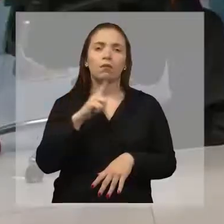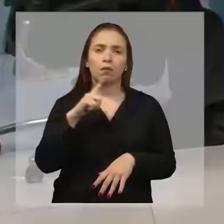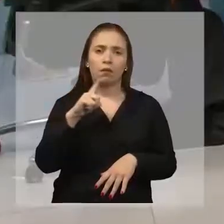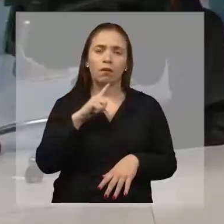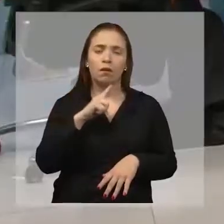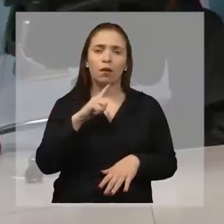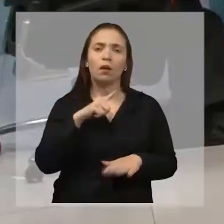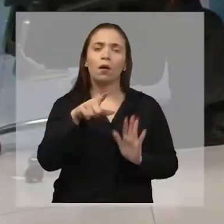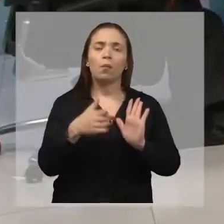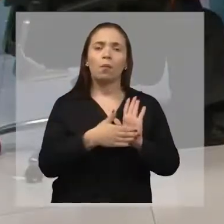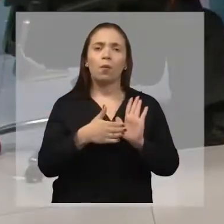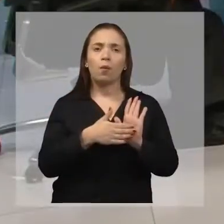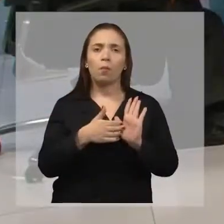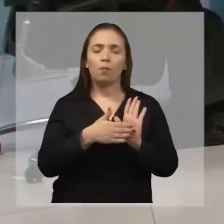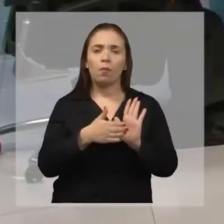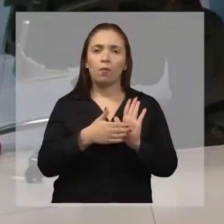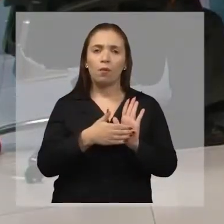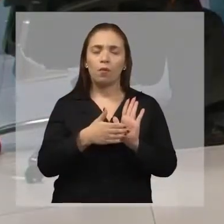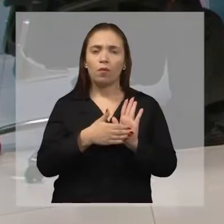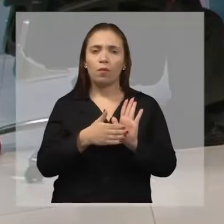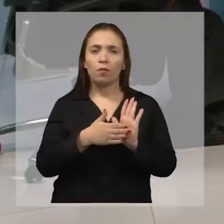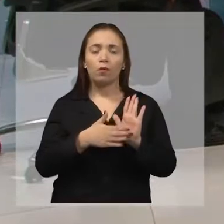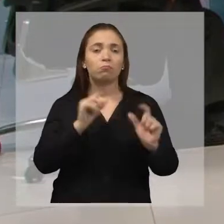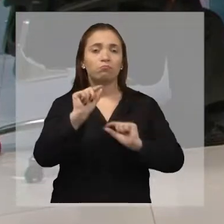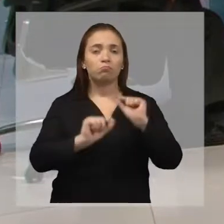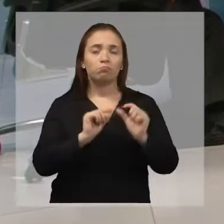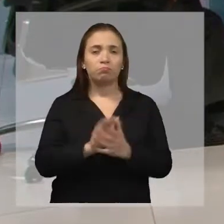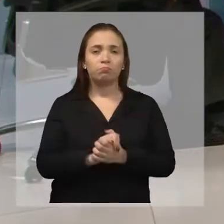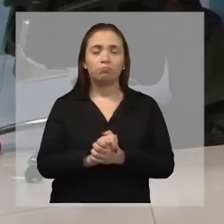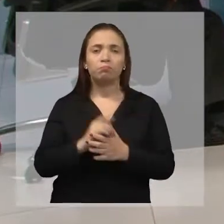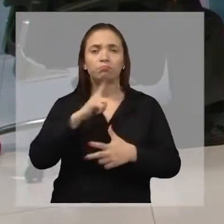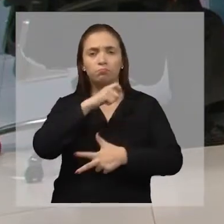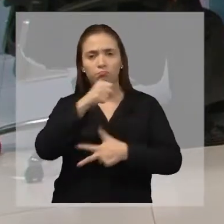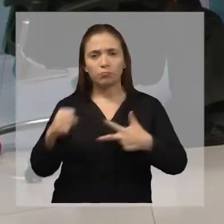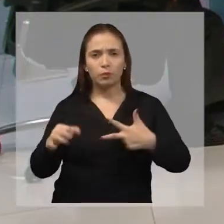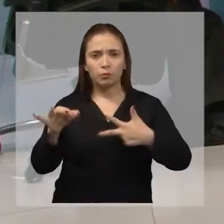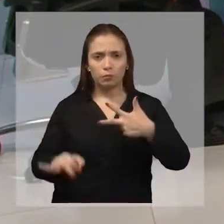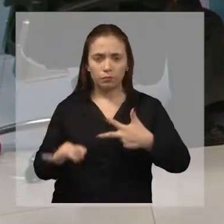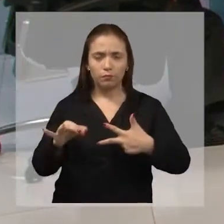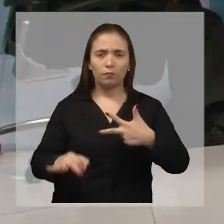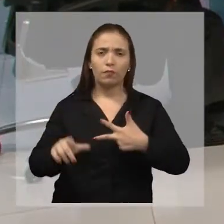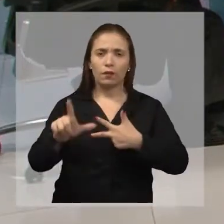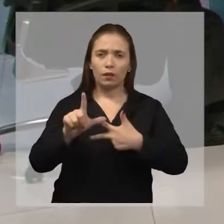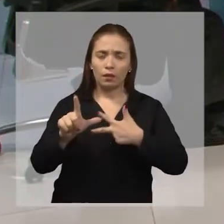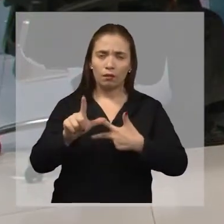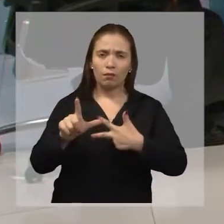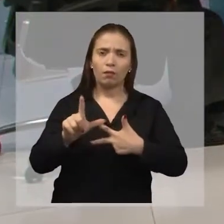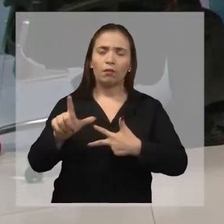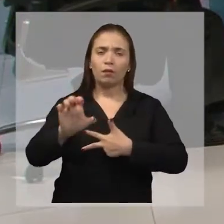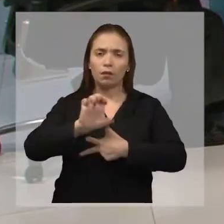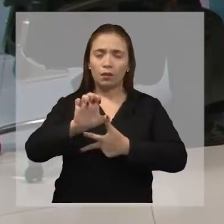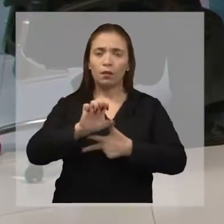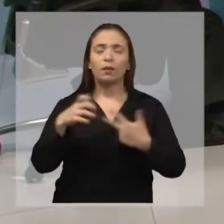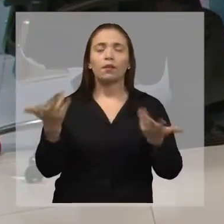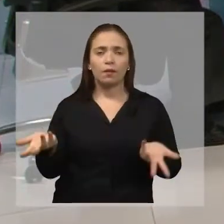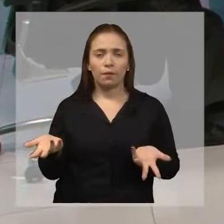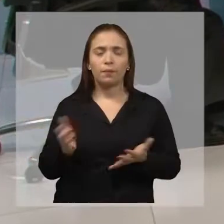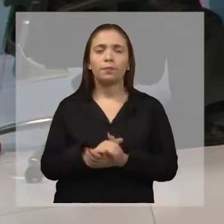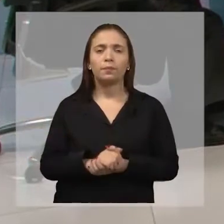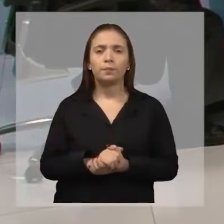que é a realidade. A gente nunca exercitou velha velho, política, desde que eu me entendo que se faz política dessa maneira.